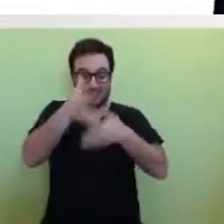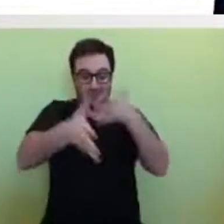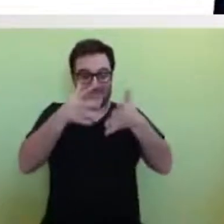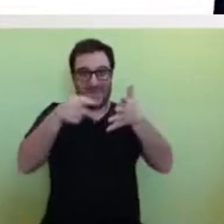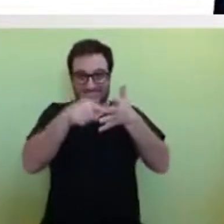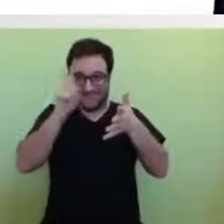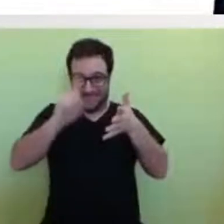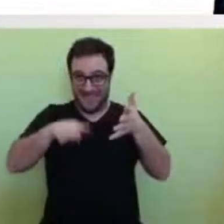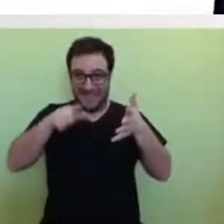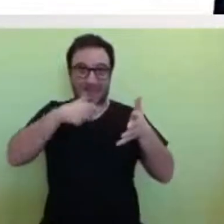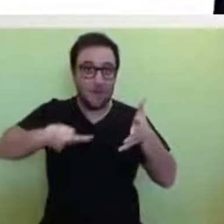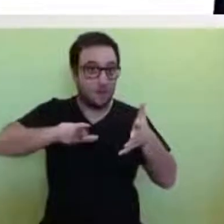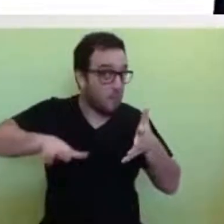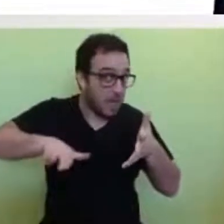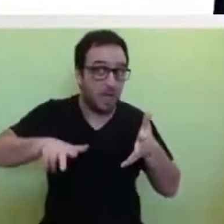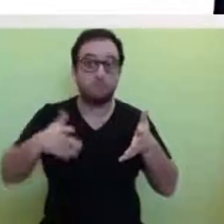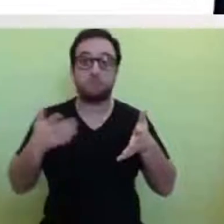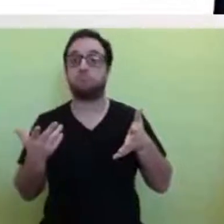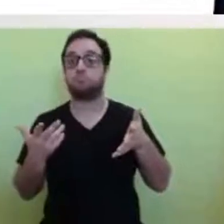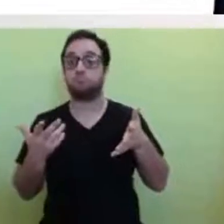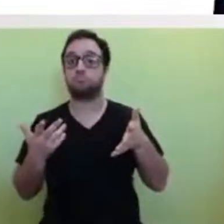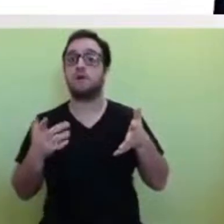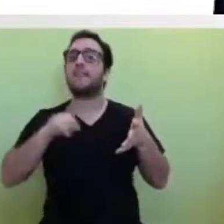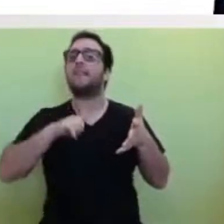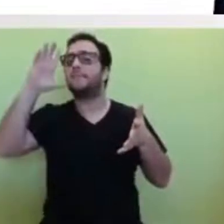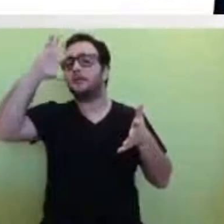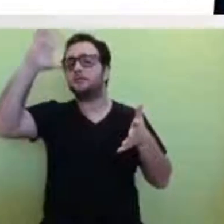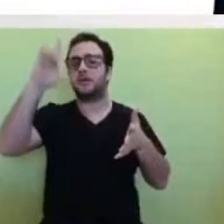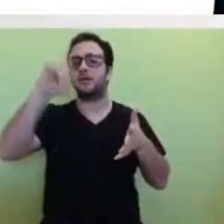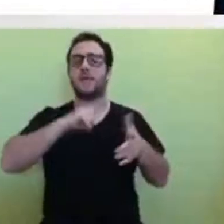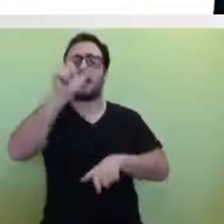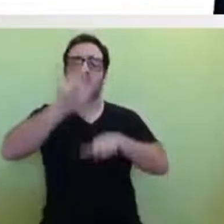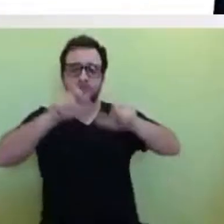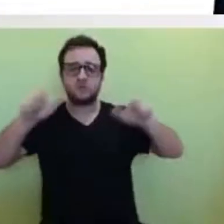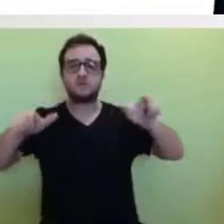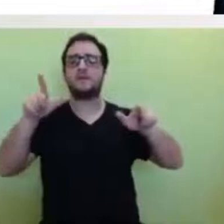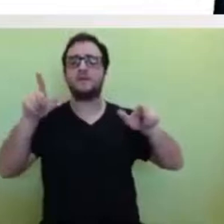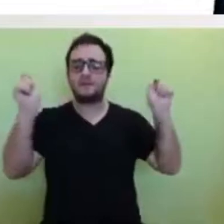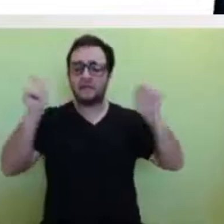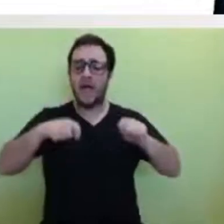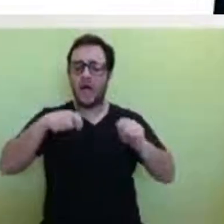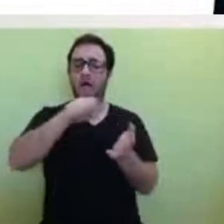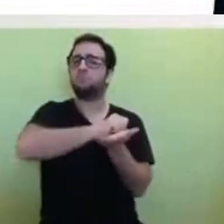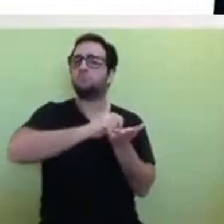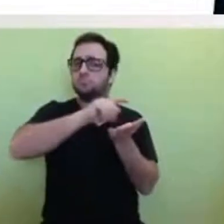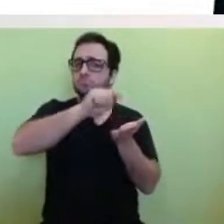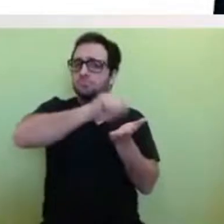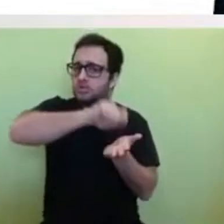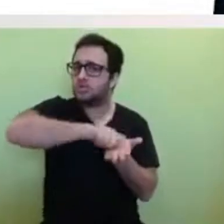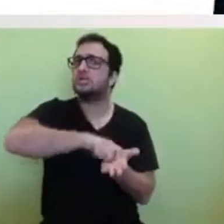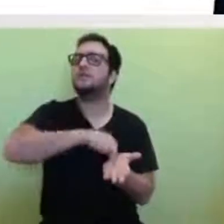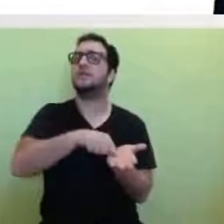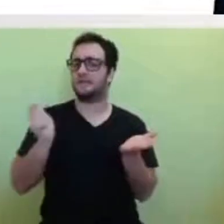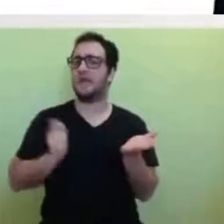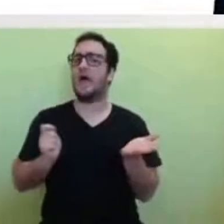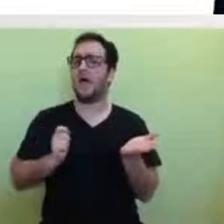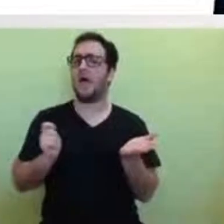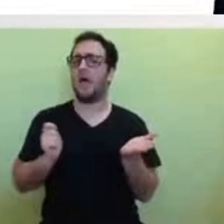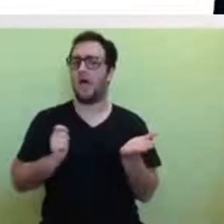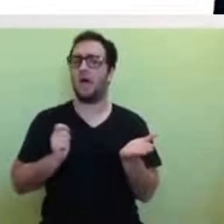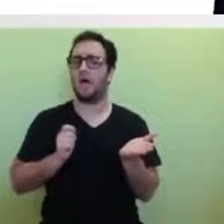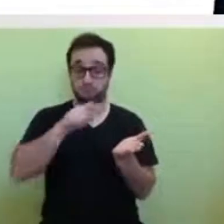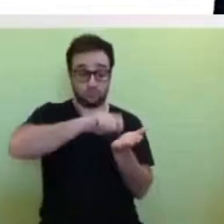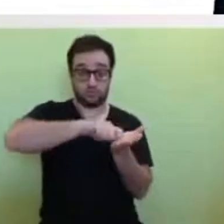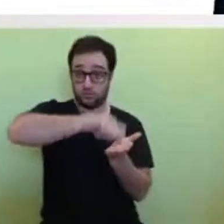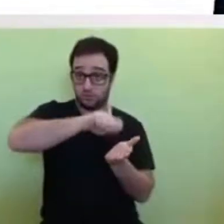uma das alegações é que ela não pode ser escrita. Então, se nós começamos a usar uma escrita para a língua de sinais,